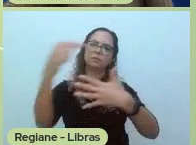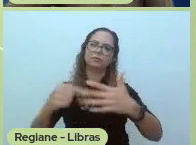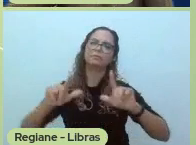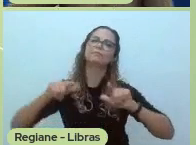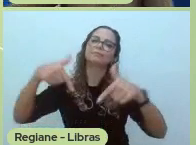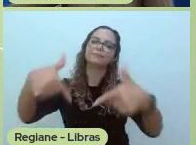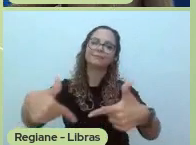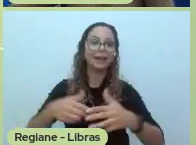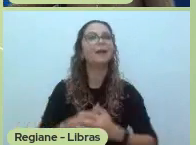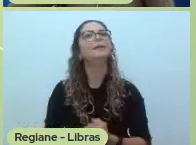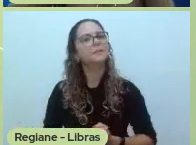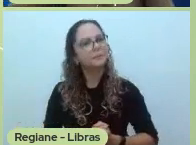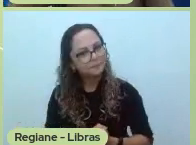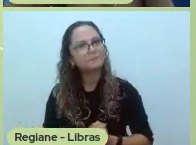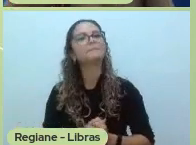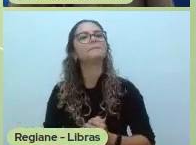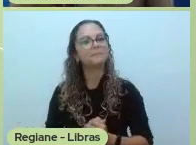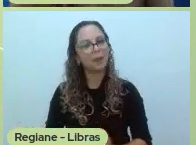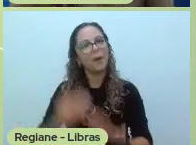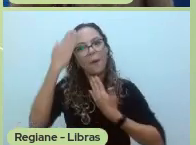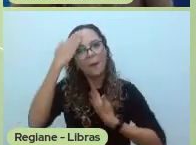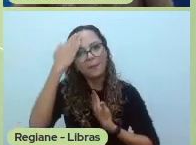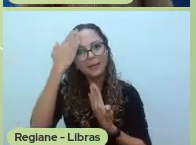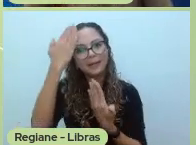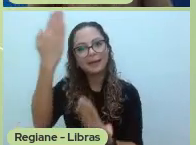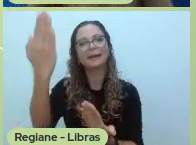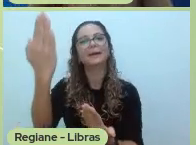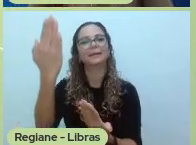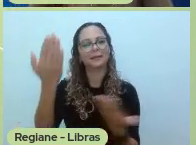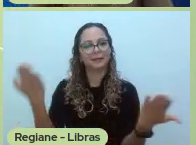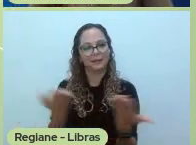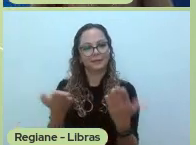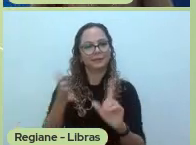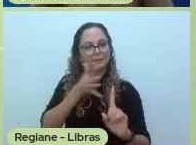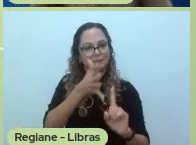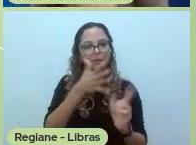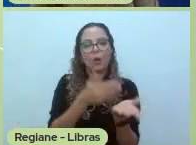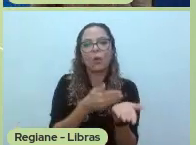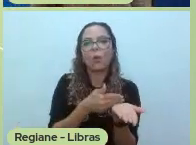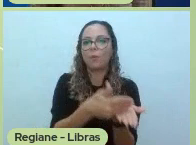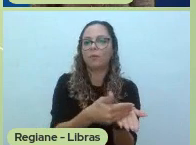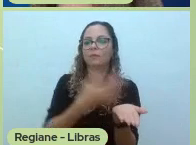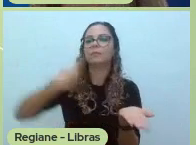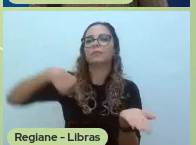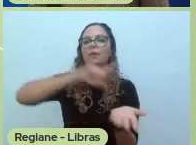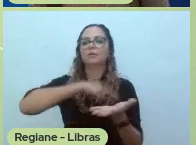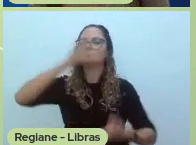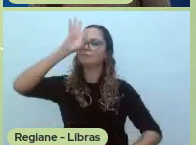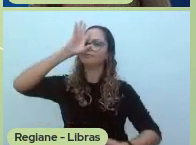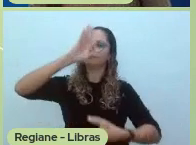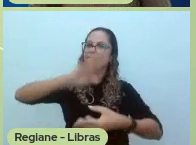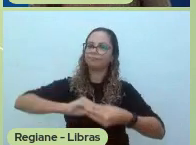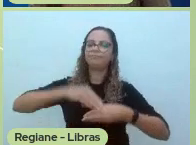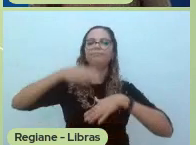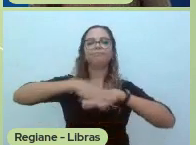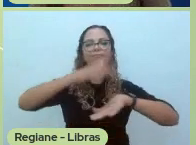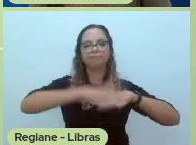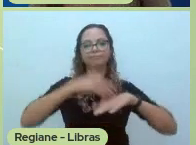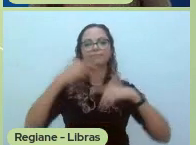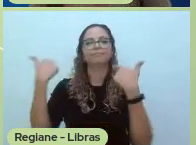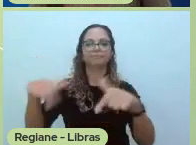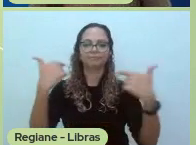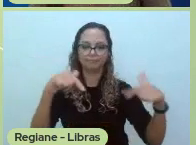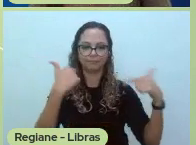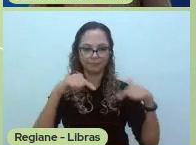Obrigado, Marise. Obrigado pela sua primeira intervenção. Acho que serviu para a gente ter uma boa ideia da atuação de vocês e